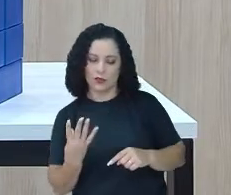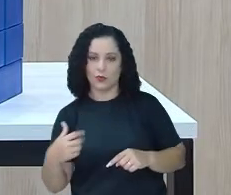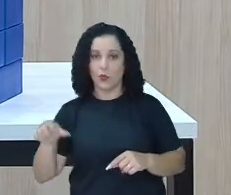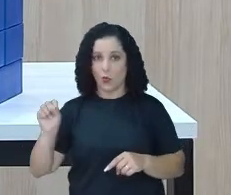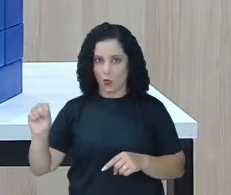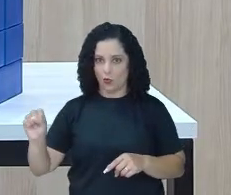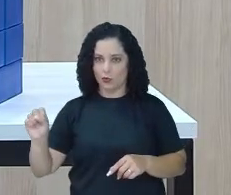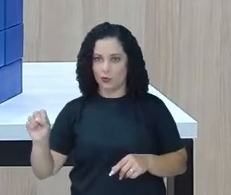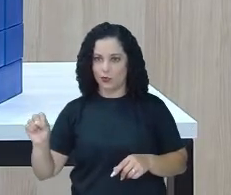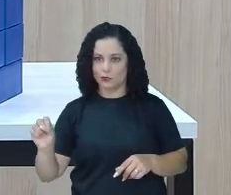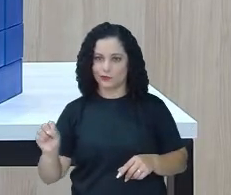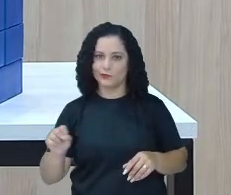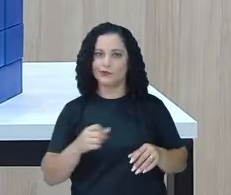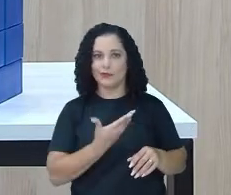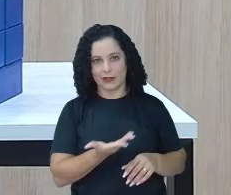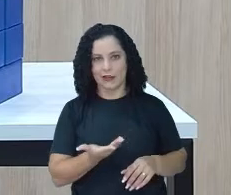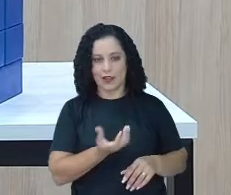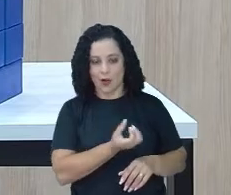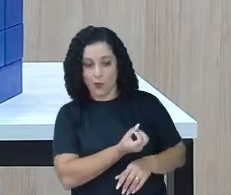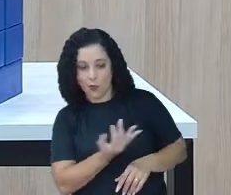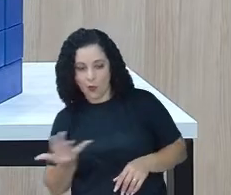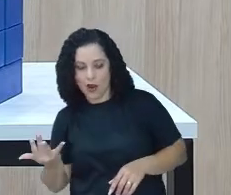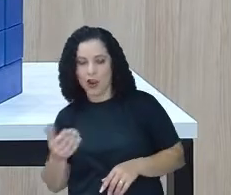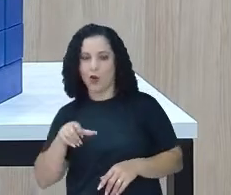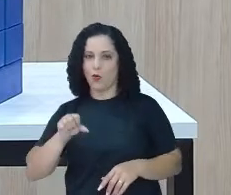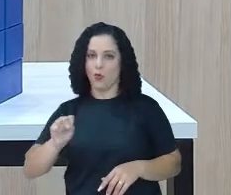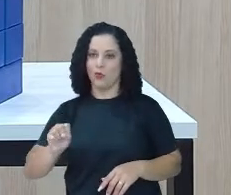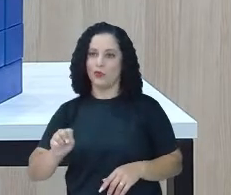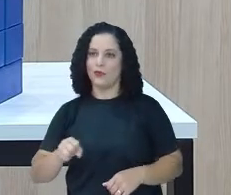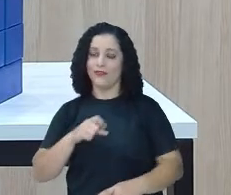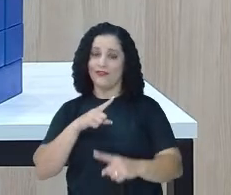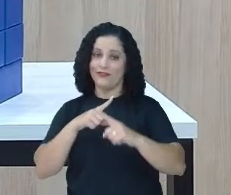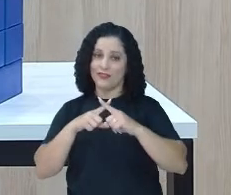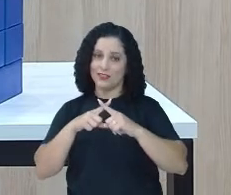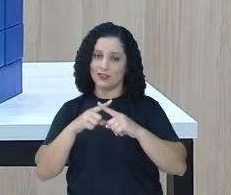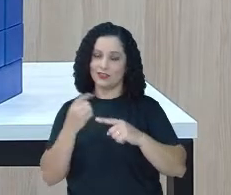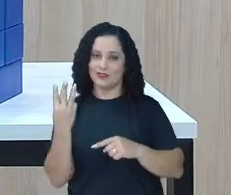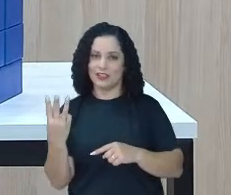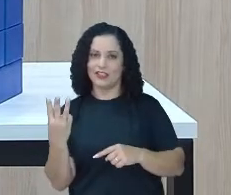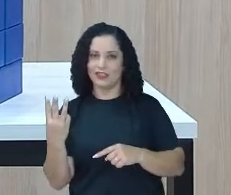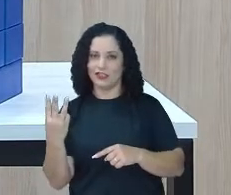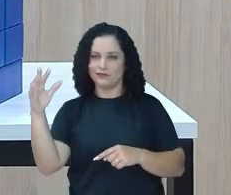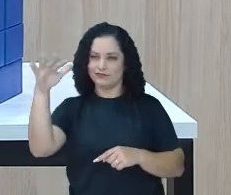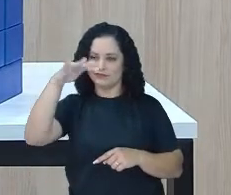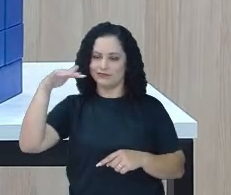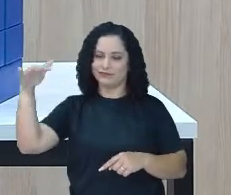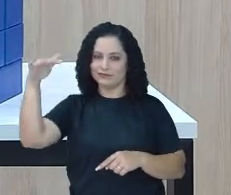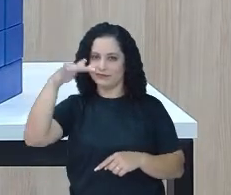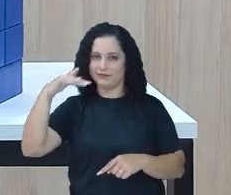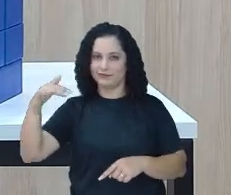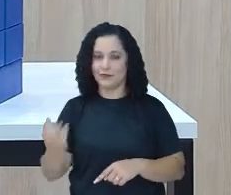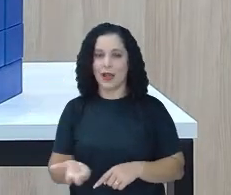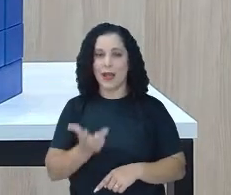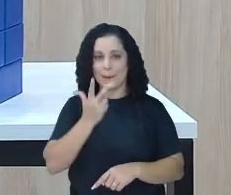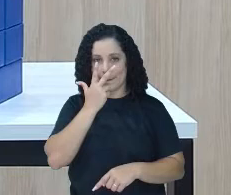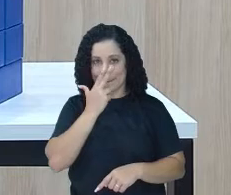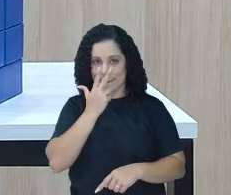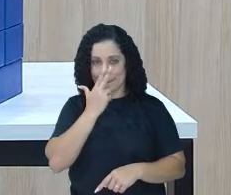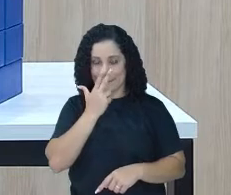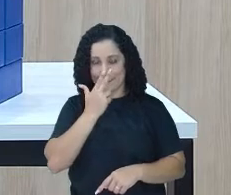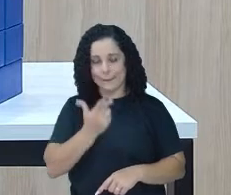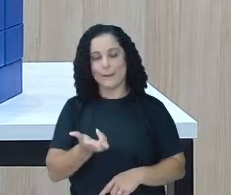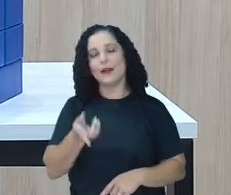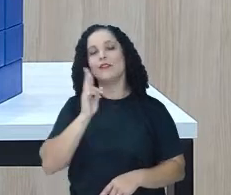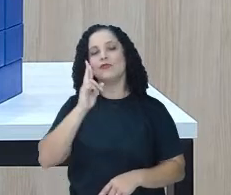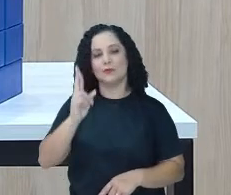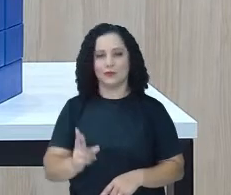então eu tenho uma linha com 8 bloquinhos, vezes 3 linhazinhas aqui, que a gente vai ter a mesma resposta, tá certo?